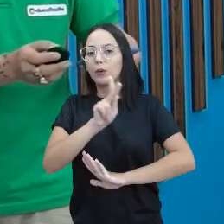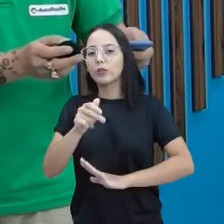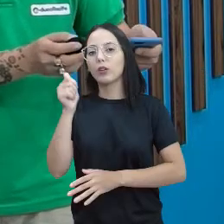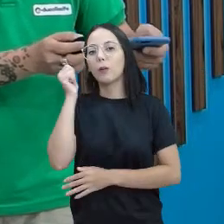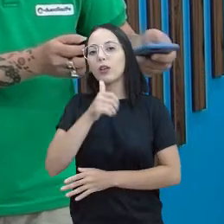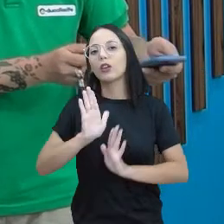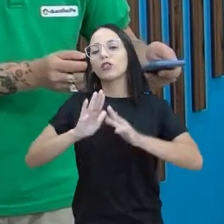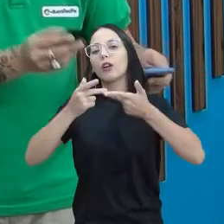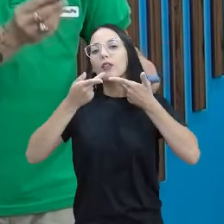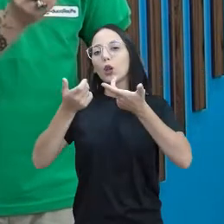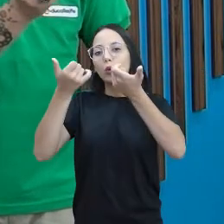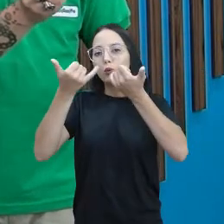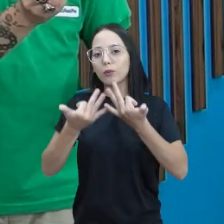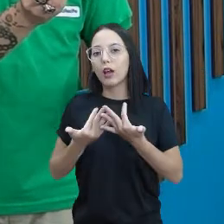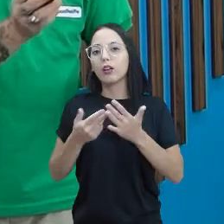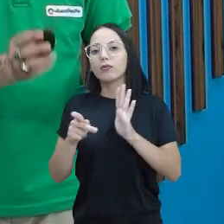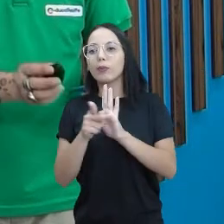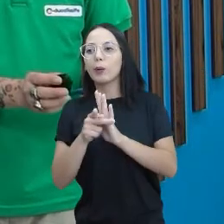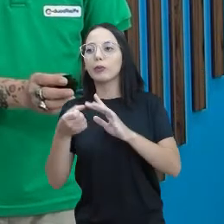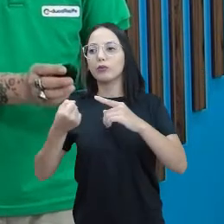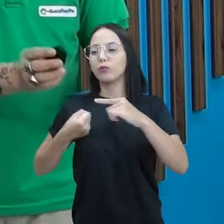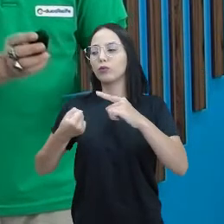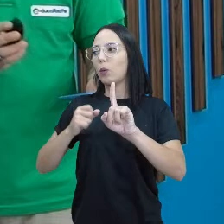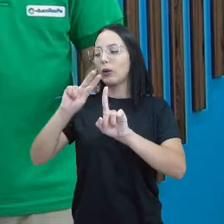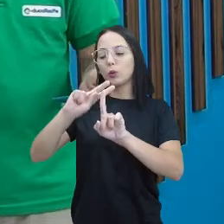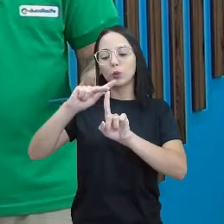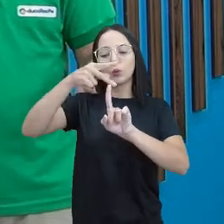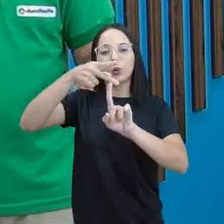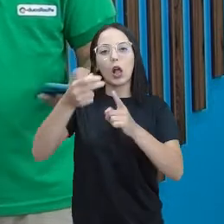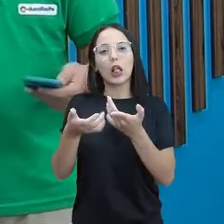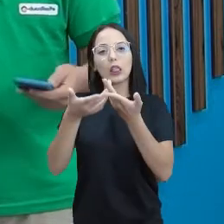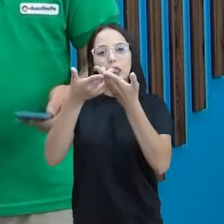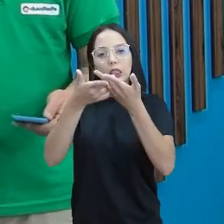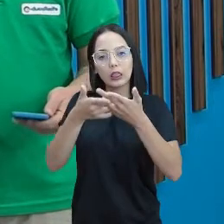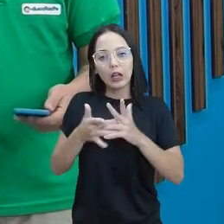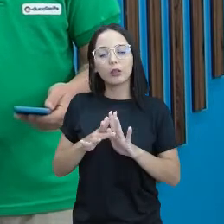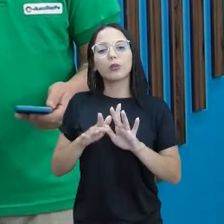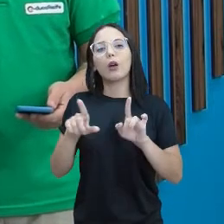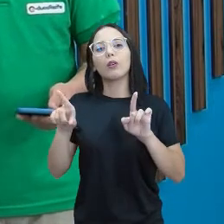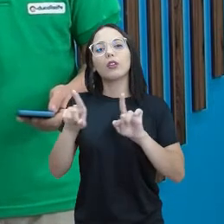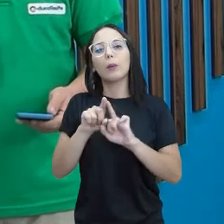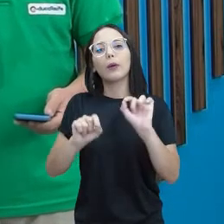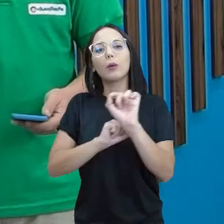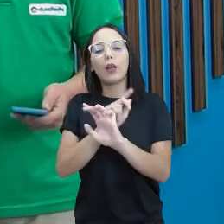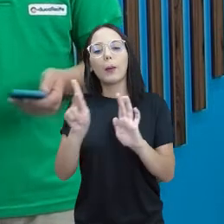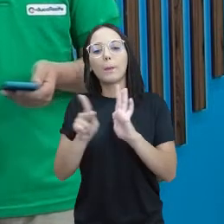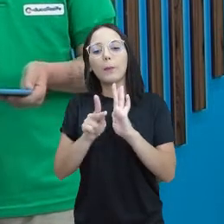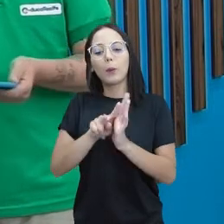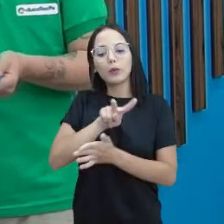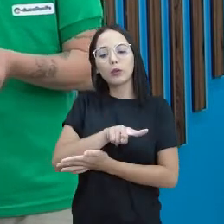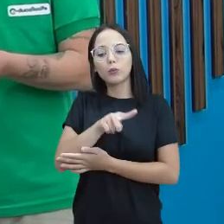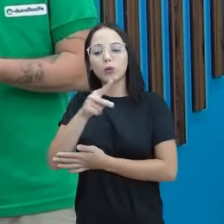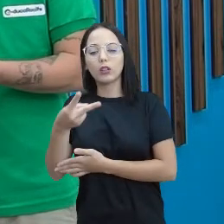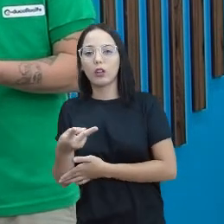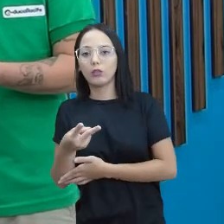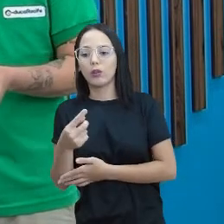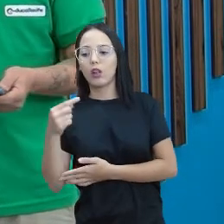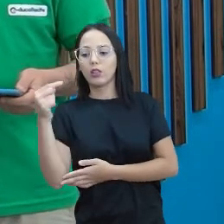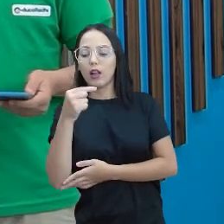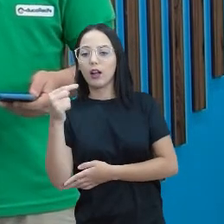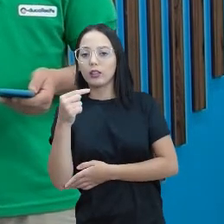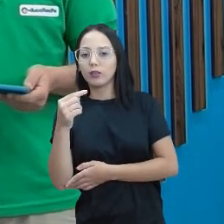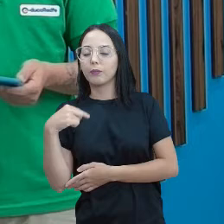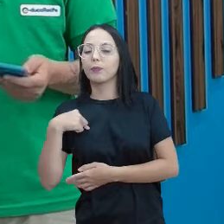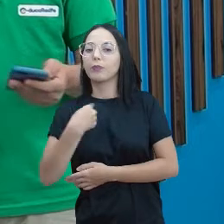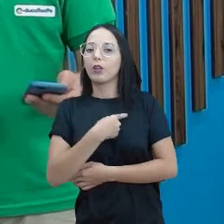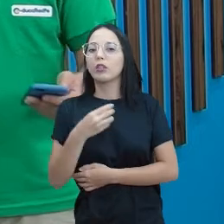trabalhou com a potenciação do expoente natural e ela fez a passagem da potenciação para o expoente inteiro negativo. A